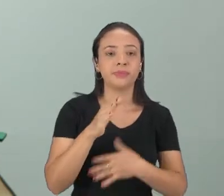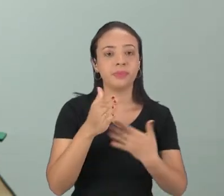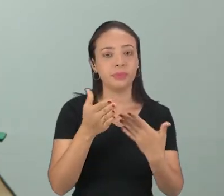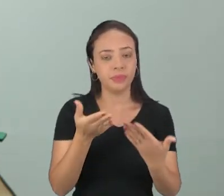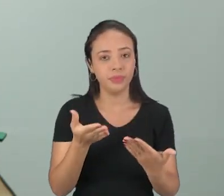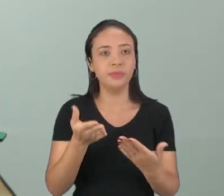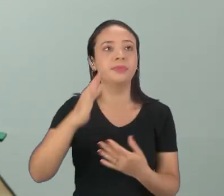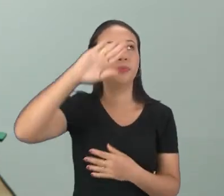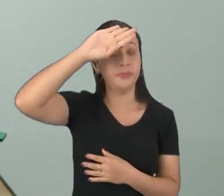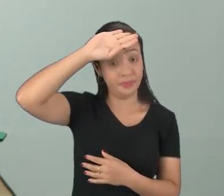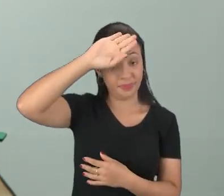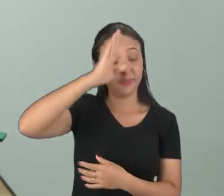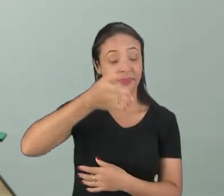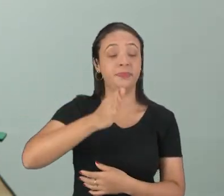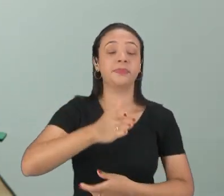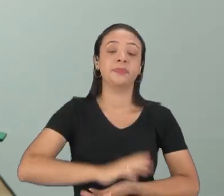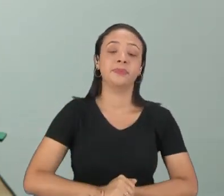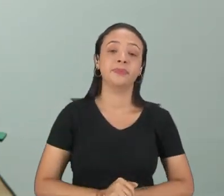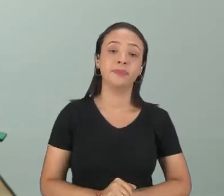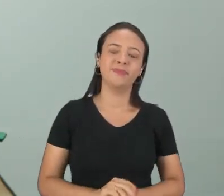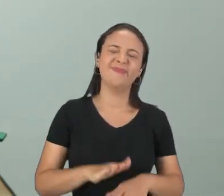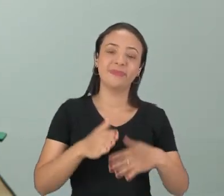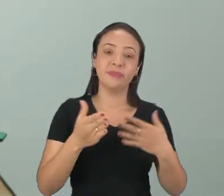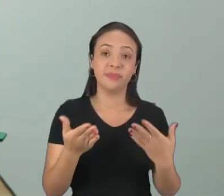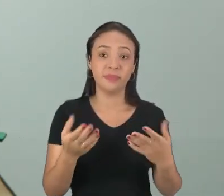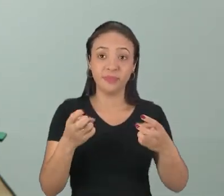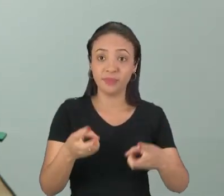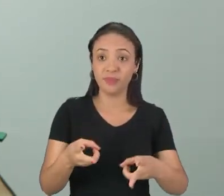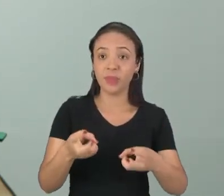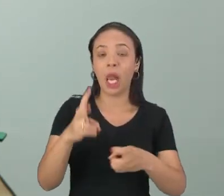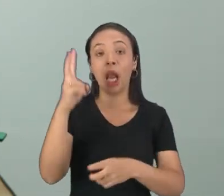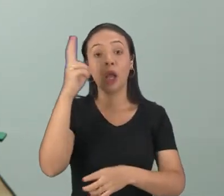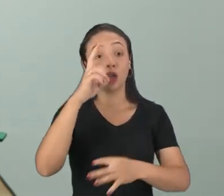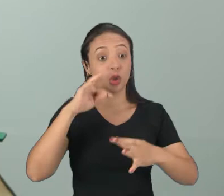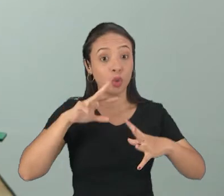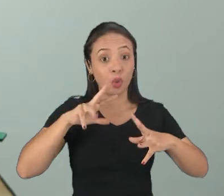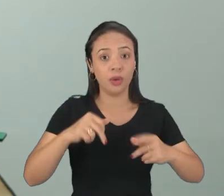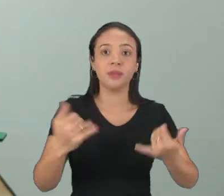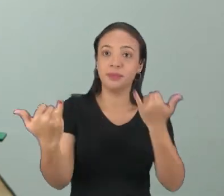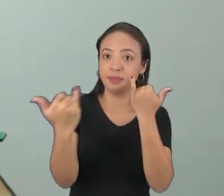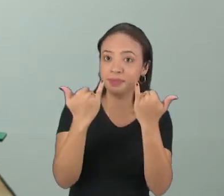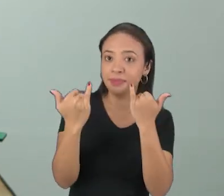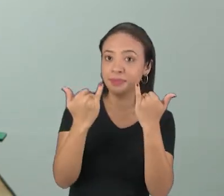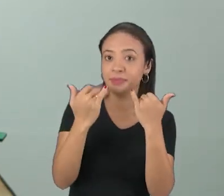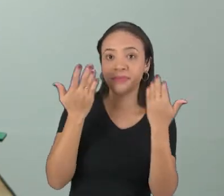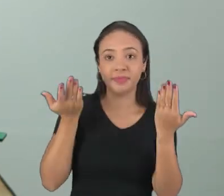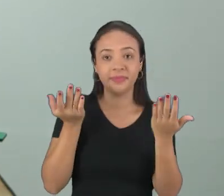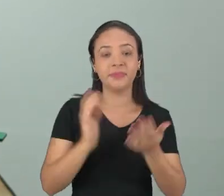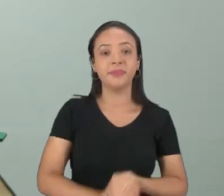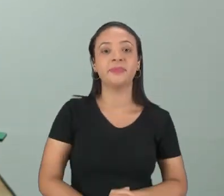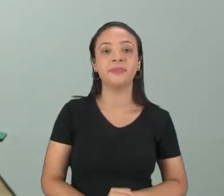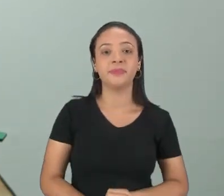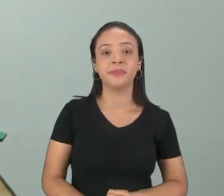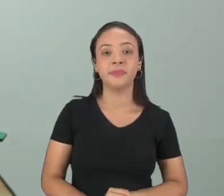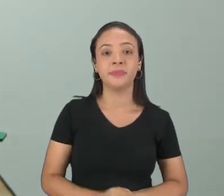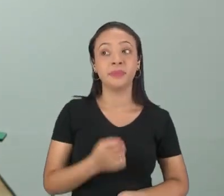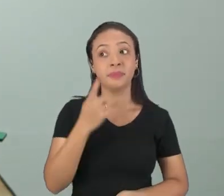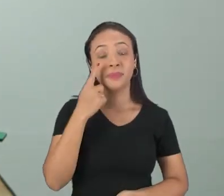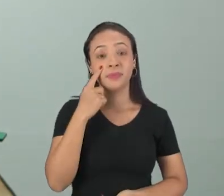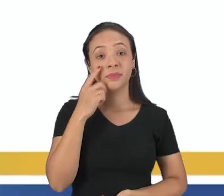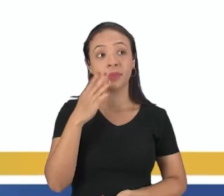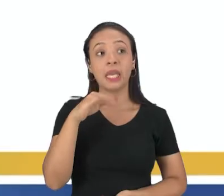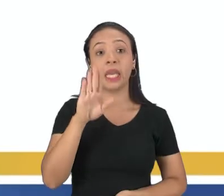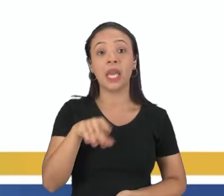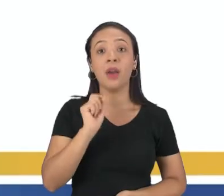já está com febre, né? Então, analisando, lembrando de todas as informações, vamos dizer que quem está